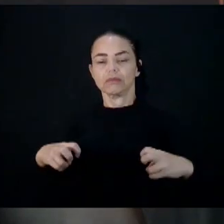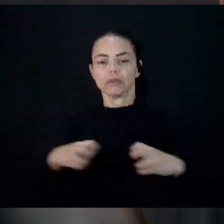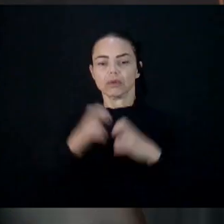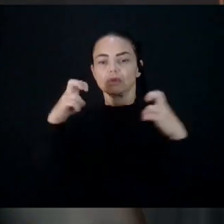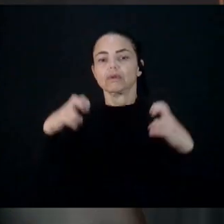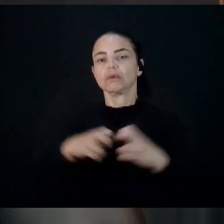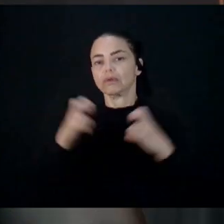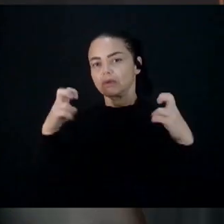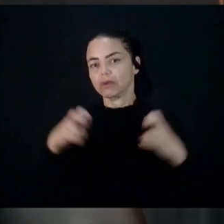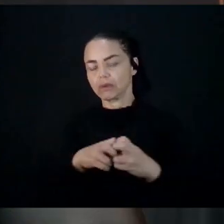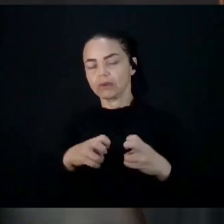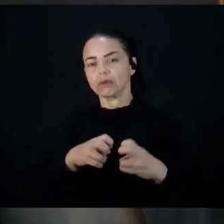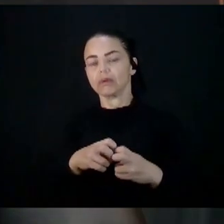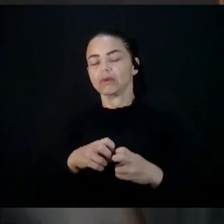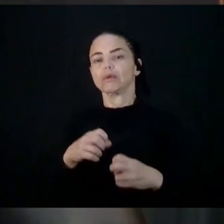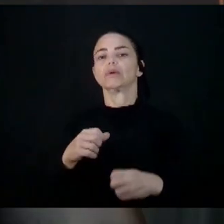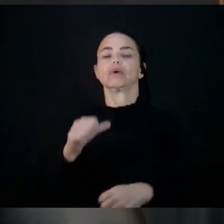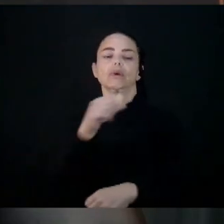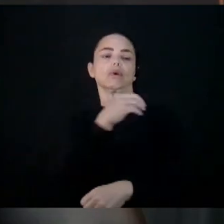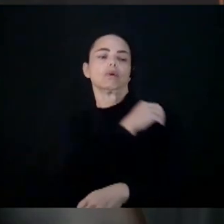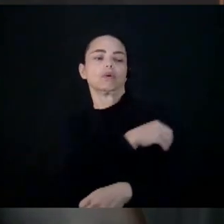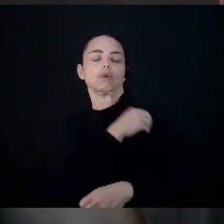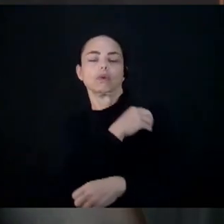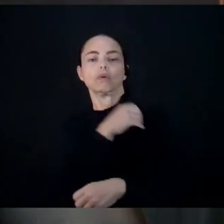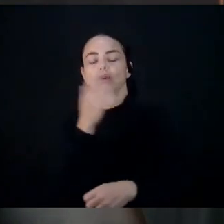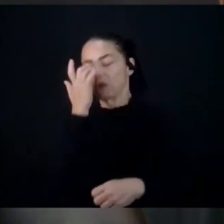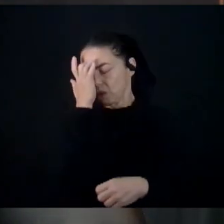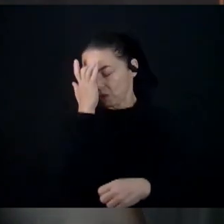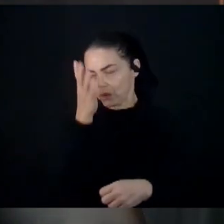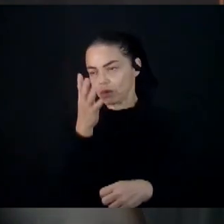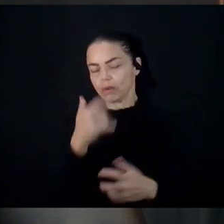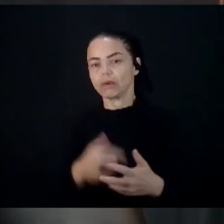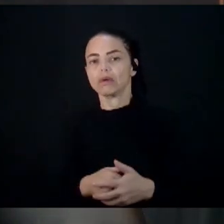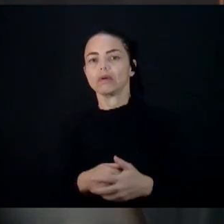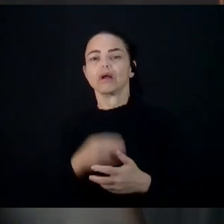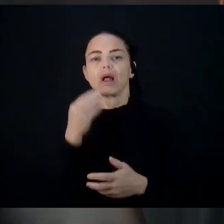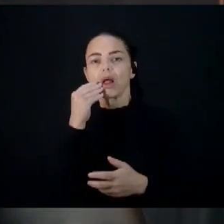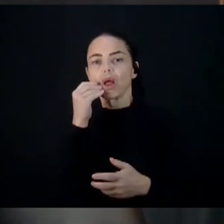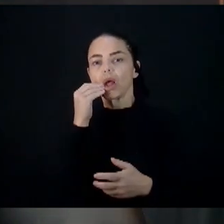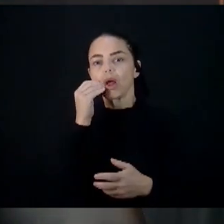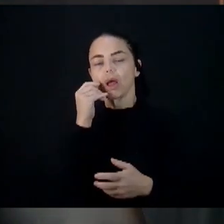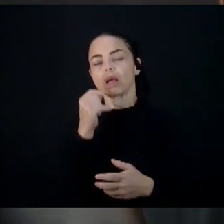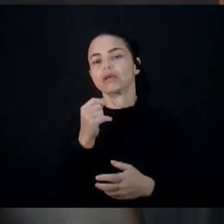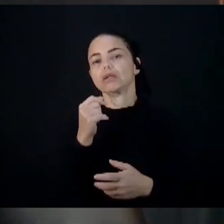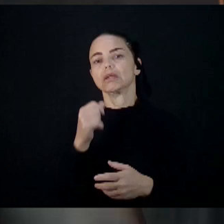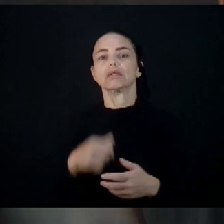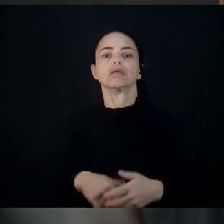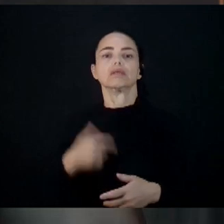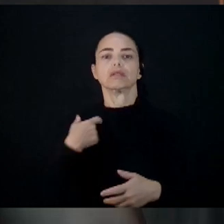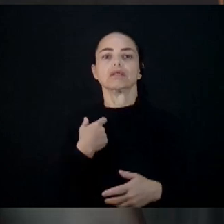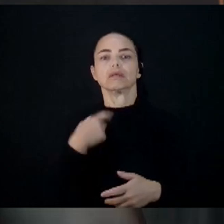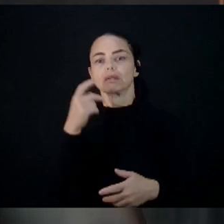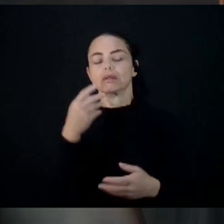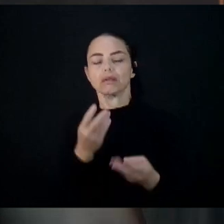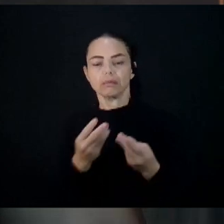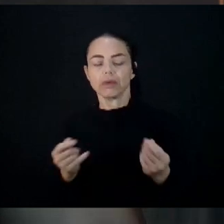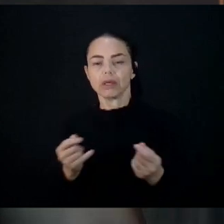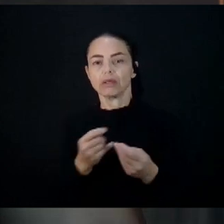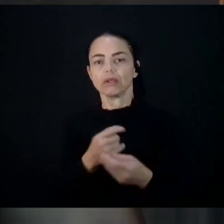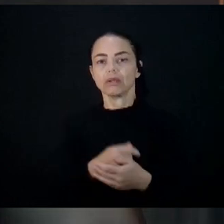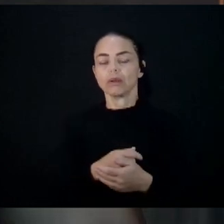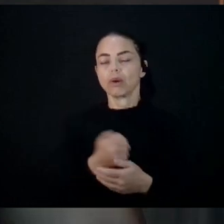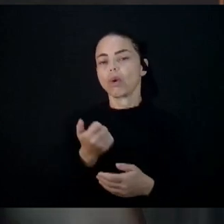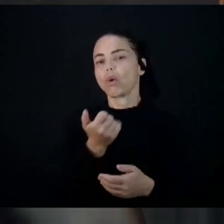Com o energético, isso fica mais fácil de beber, fica mais palatável, fica mais gostoso, E acaba que a pessoa perde a noção de quanto ela bebeu,